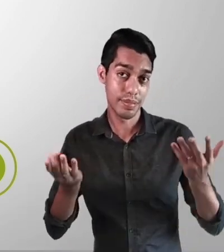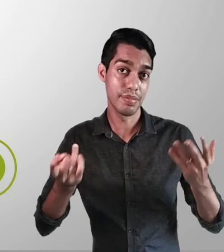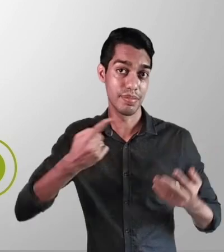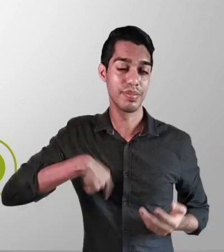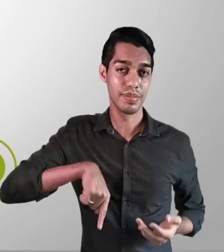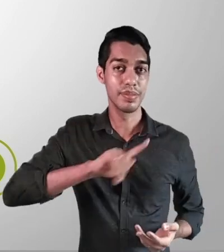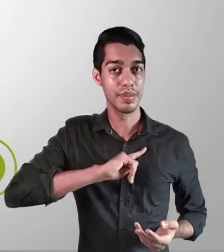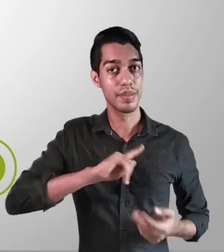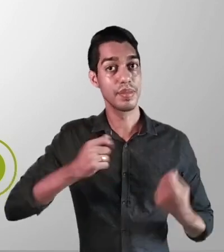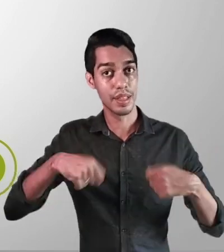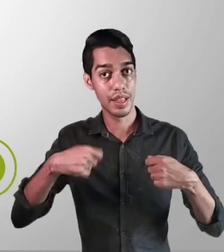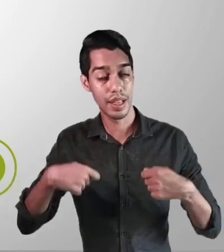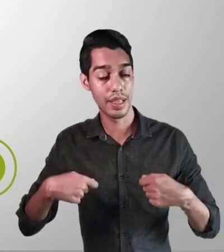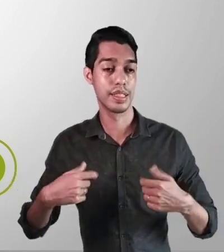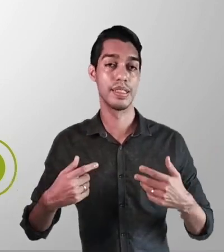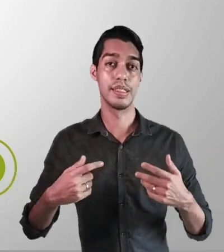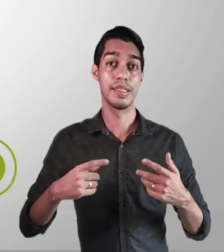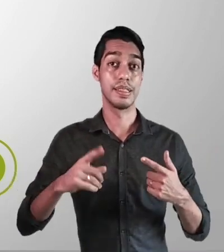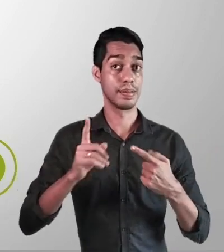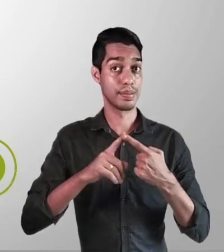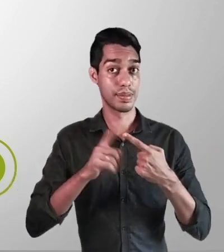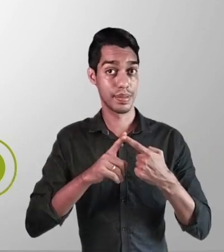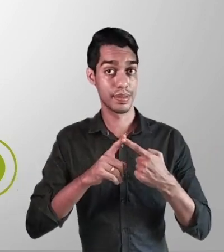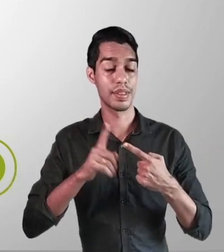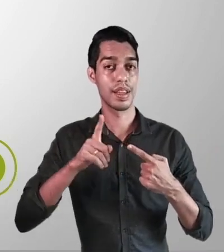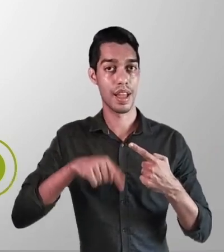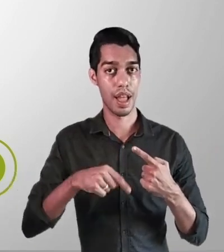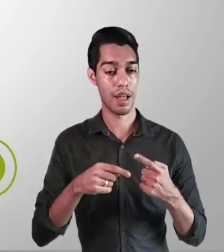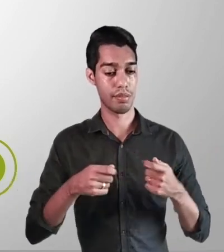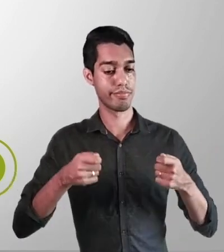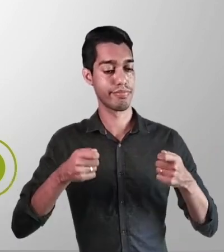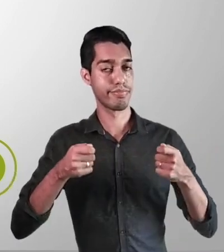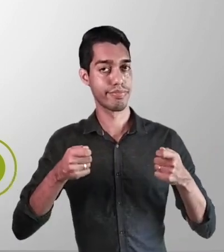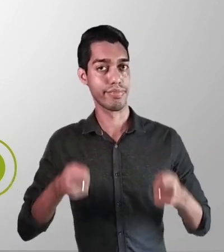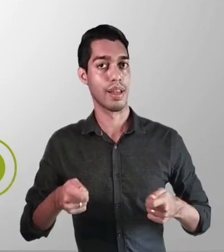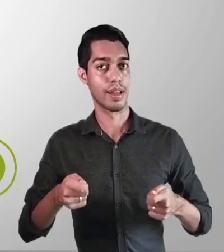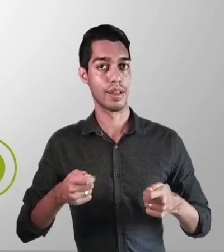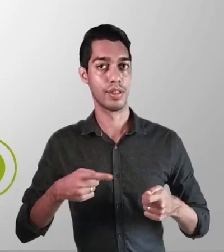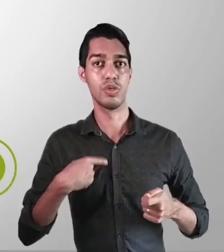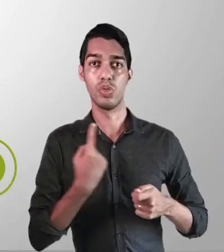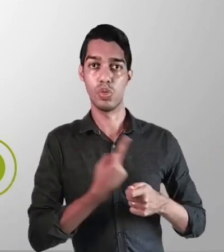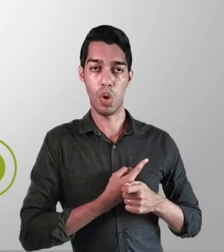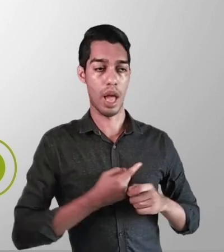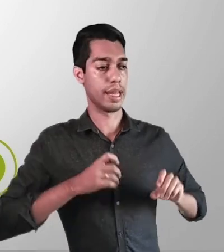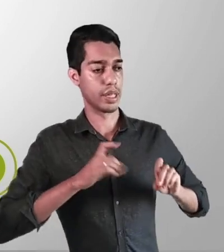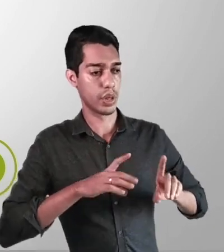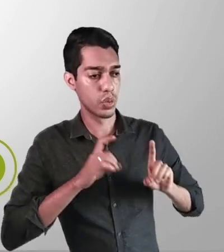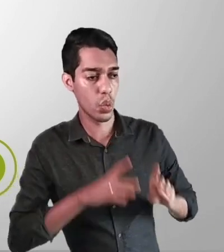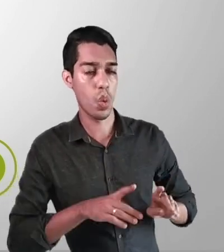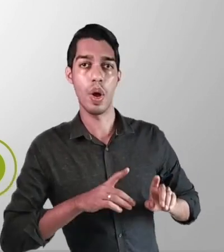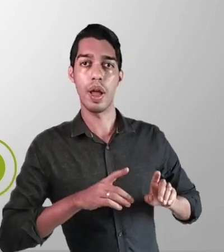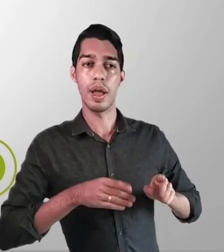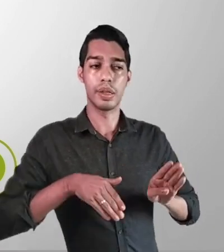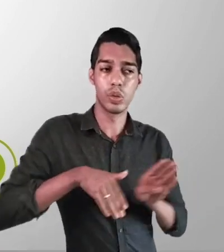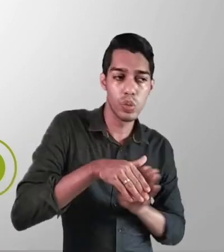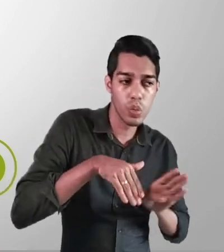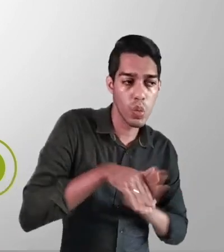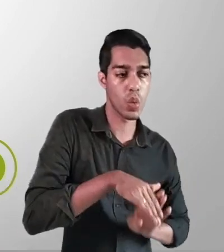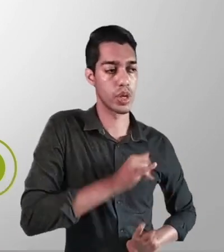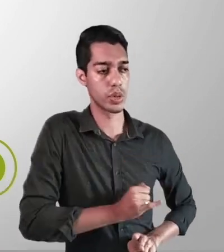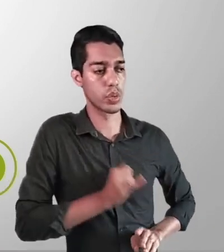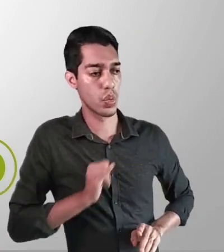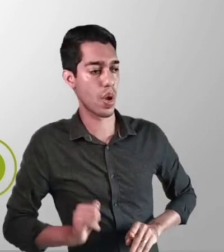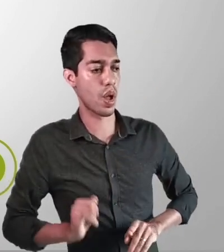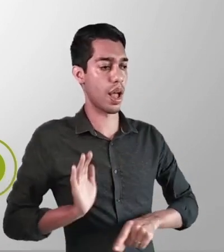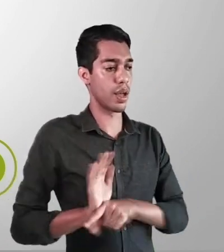lado, manter toda uma determinação que temos de instruir, de orientar, de educar financeiramente